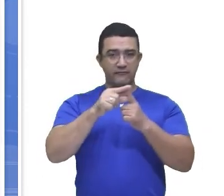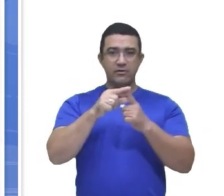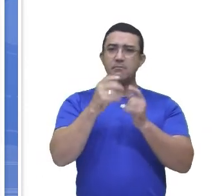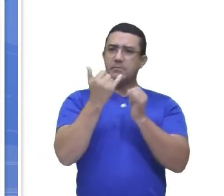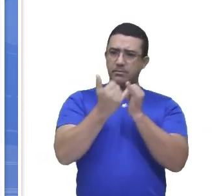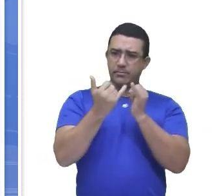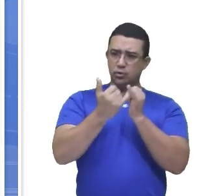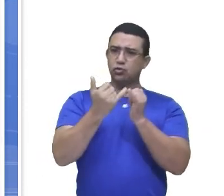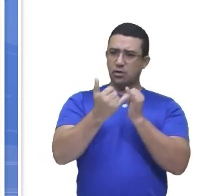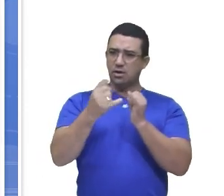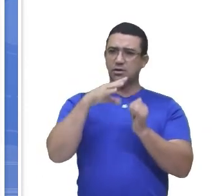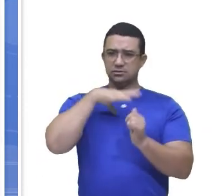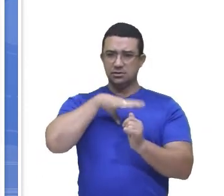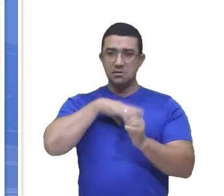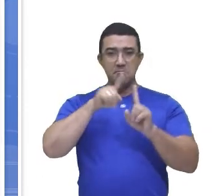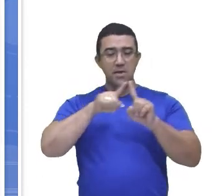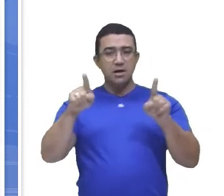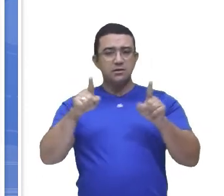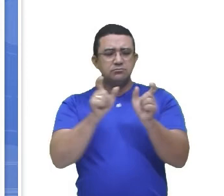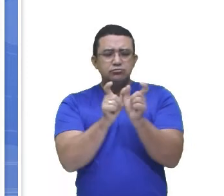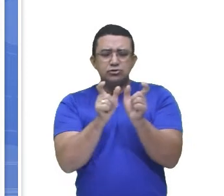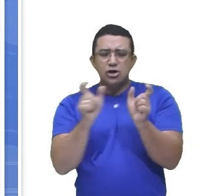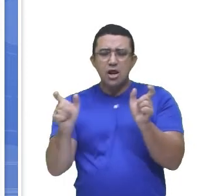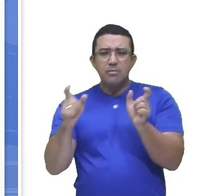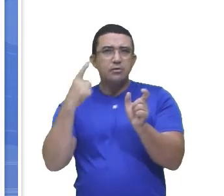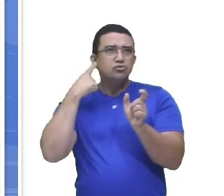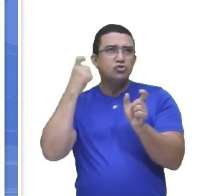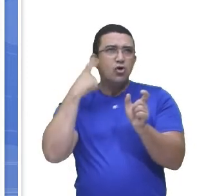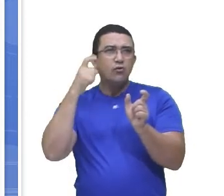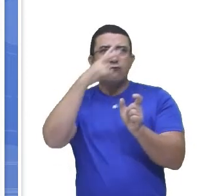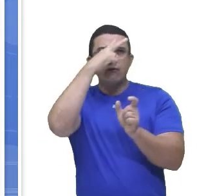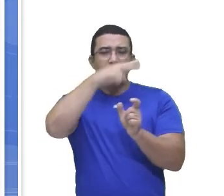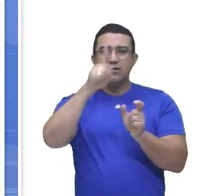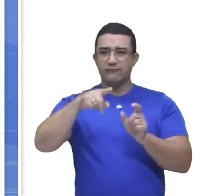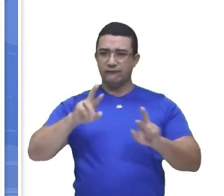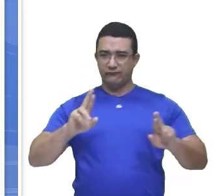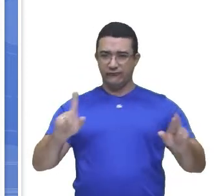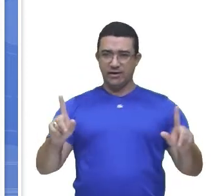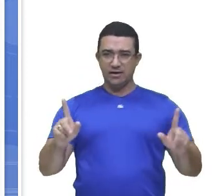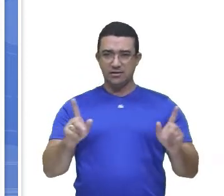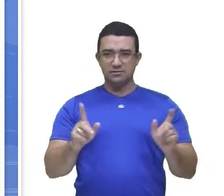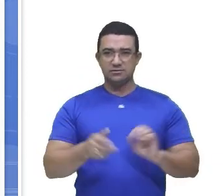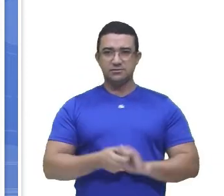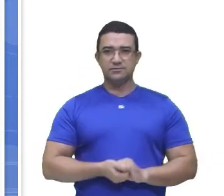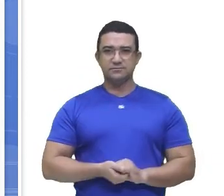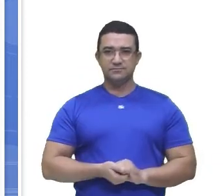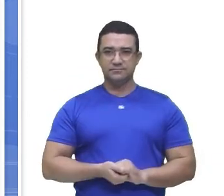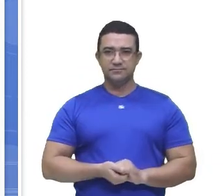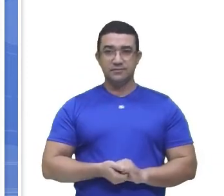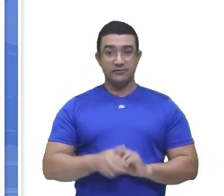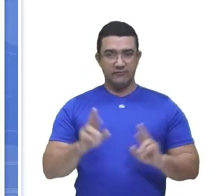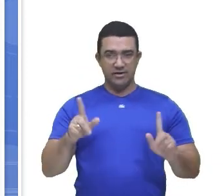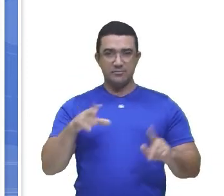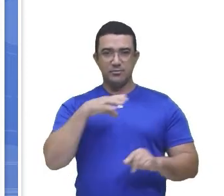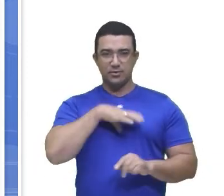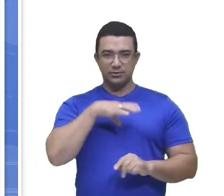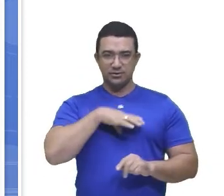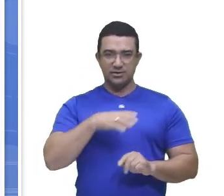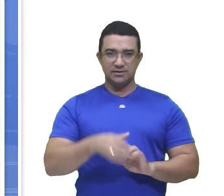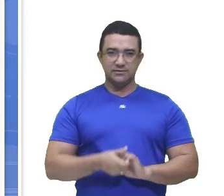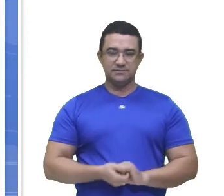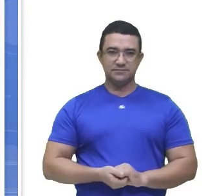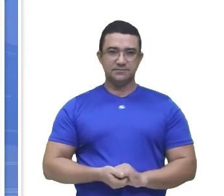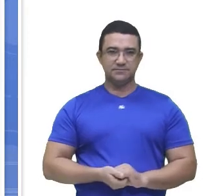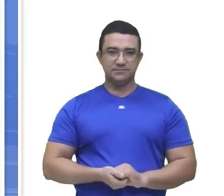espanhol academia. A tônica do espanhol é D e lo é diferente do português que nós temos elogio e